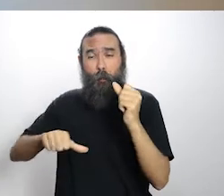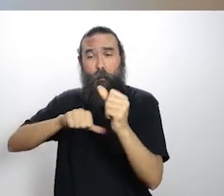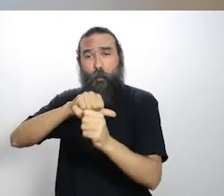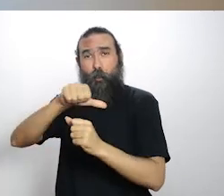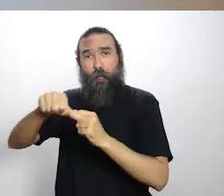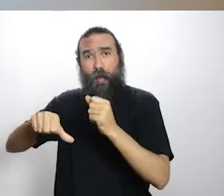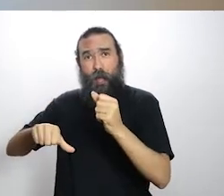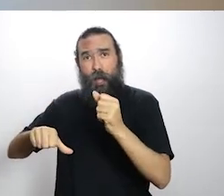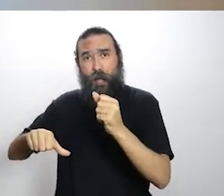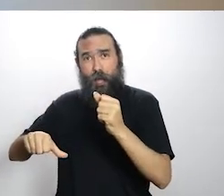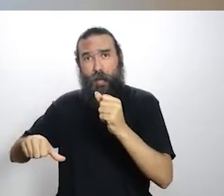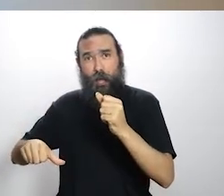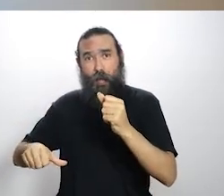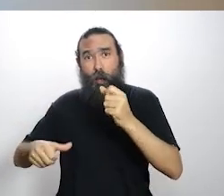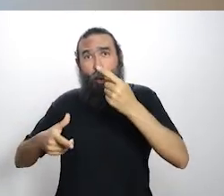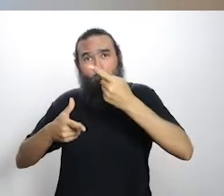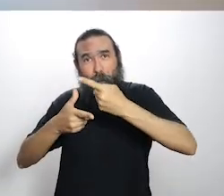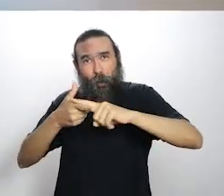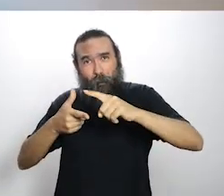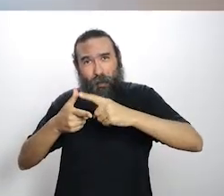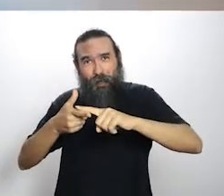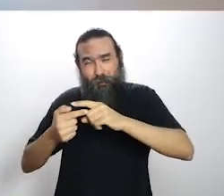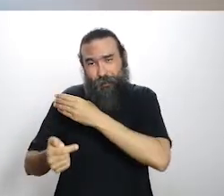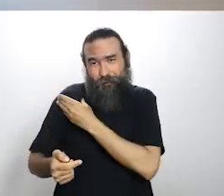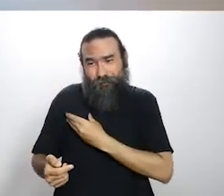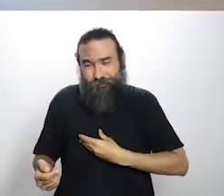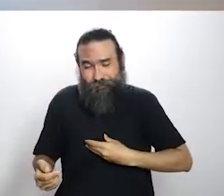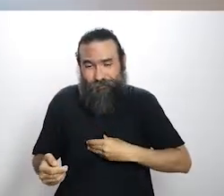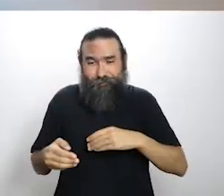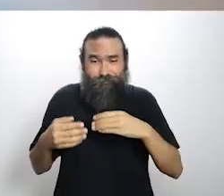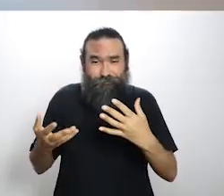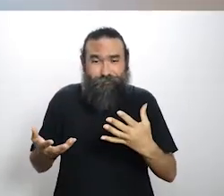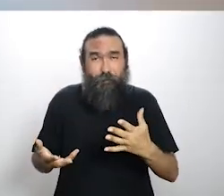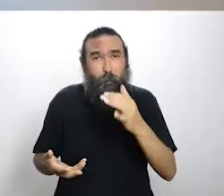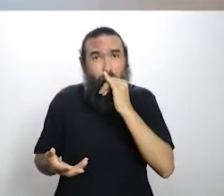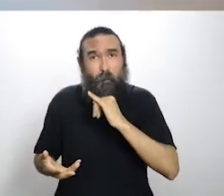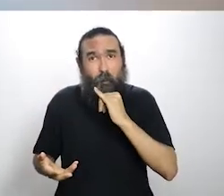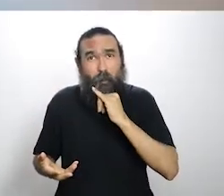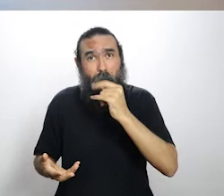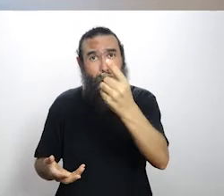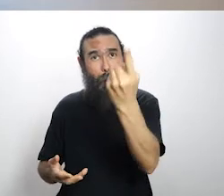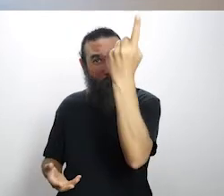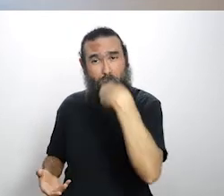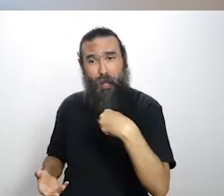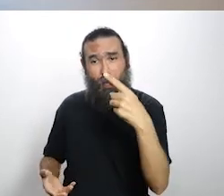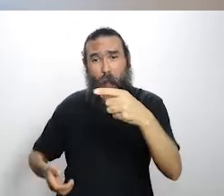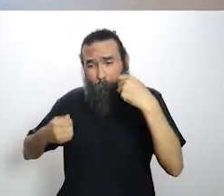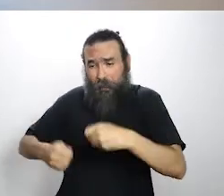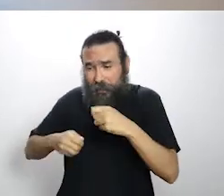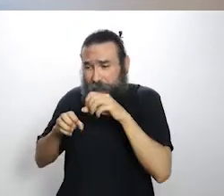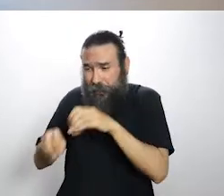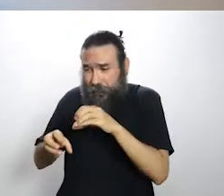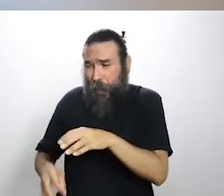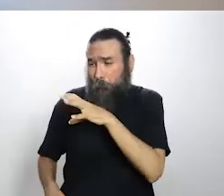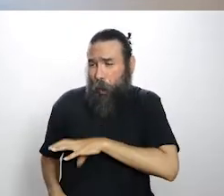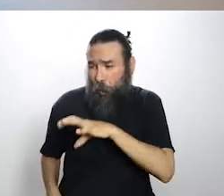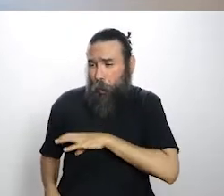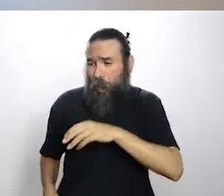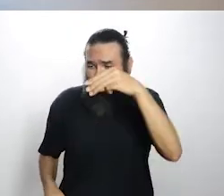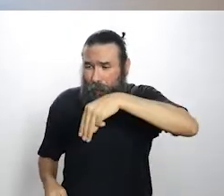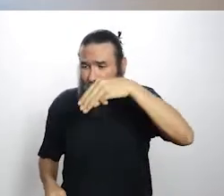que ensinar português e matemática para quem? Se a gente quiser aprender, a gente vai aprender. E tem que ser desse